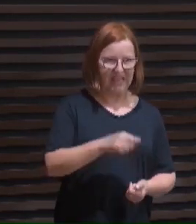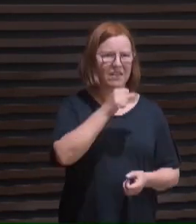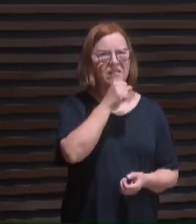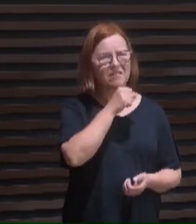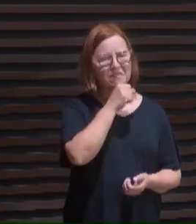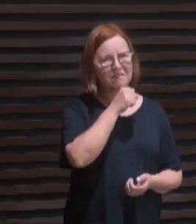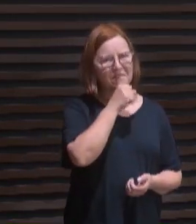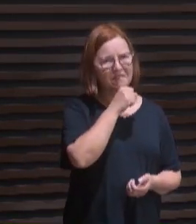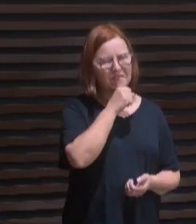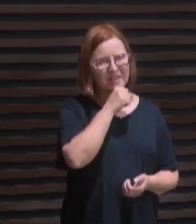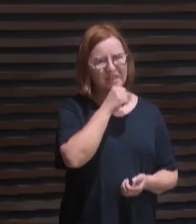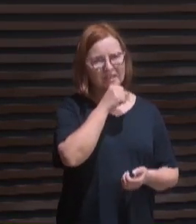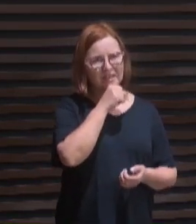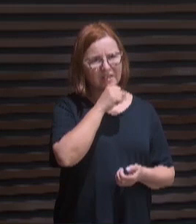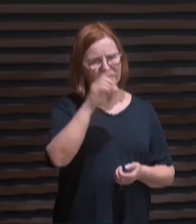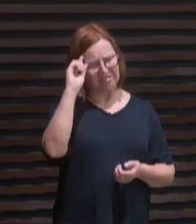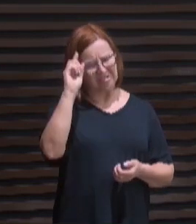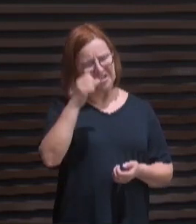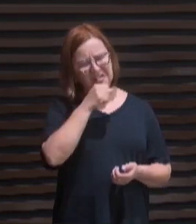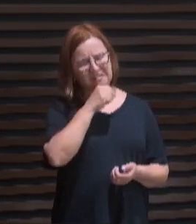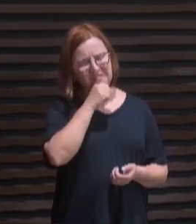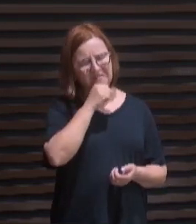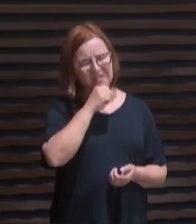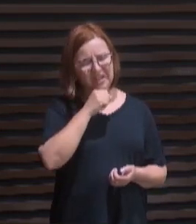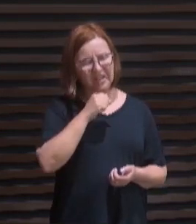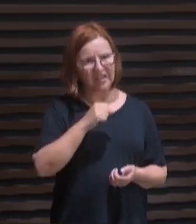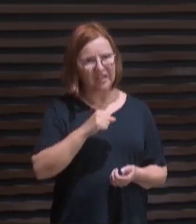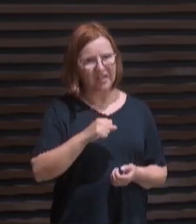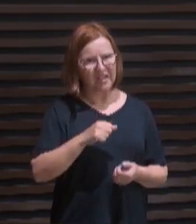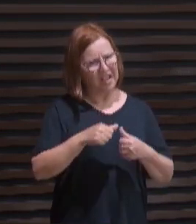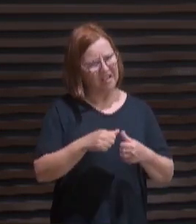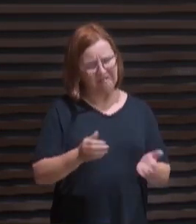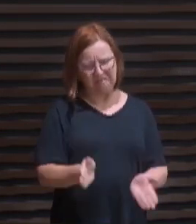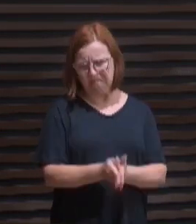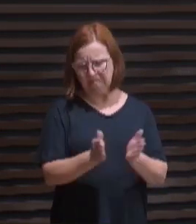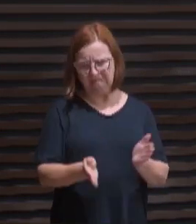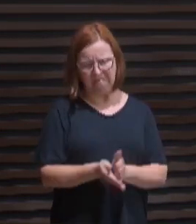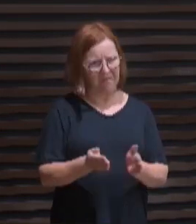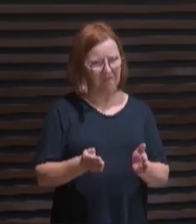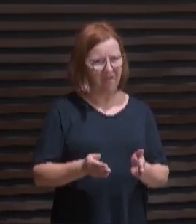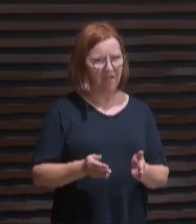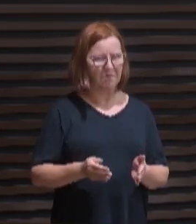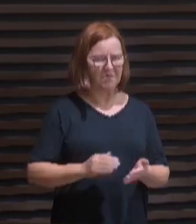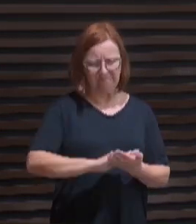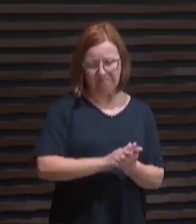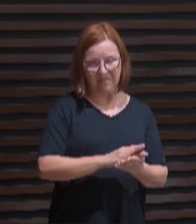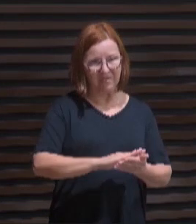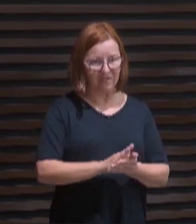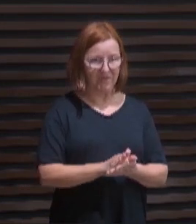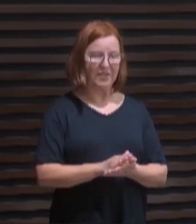está envelhecendo, está empobrecendo, está sendo carcomida, a coisa